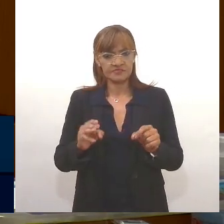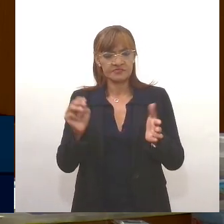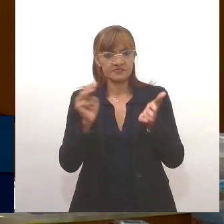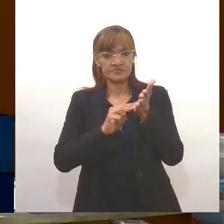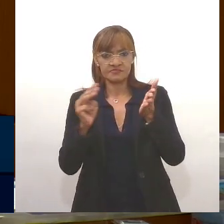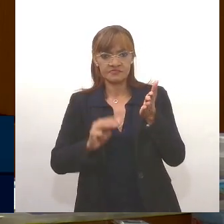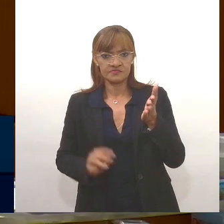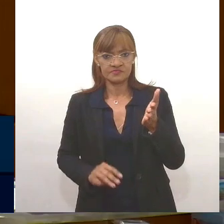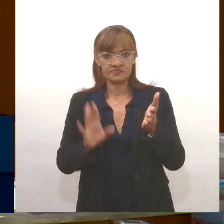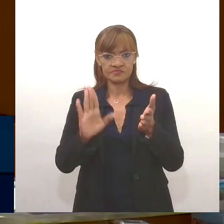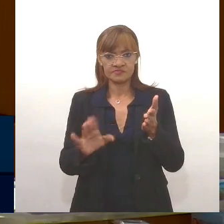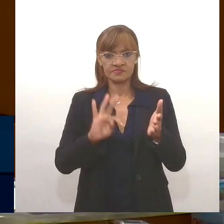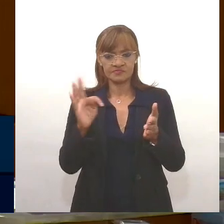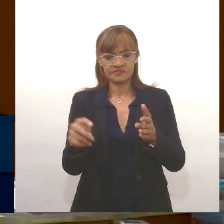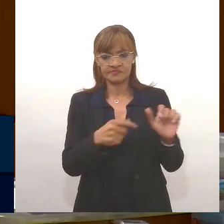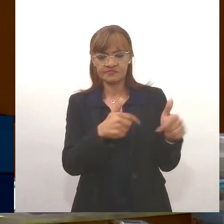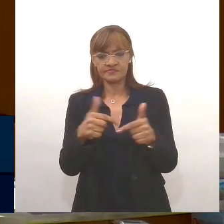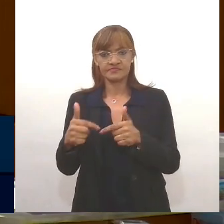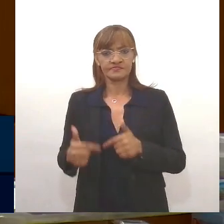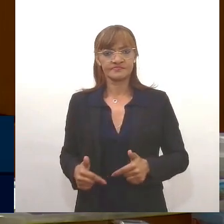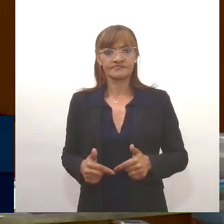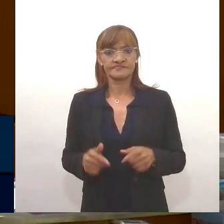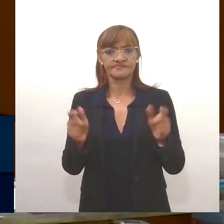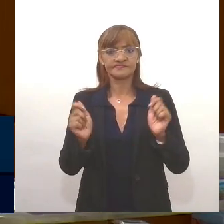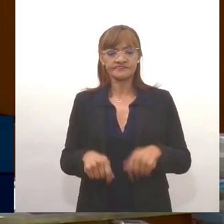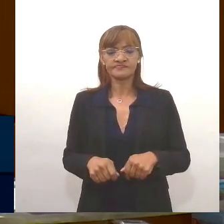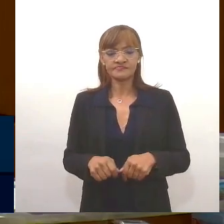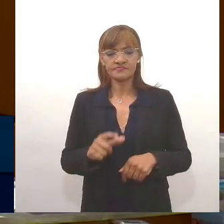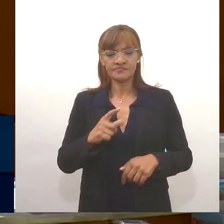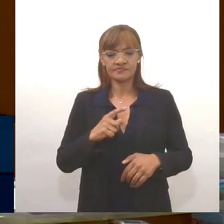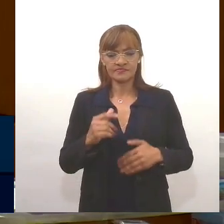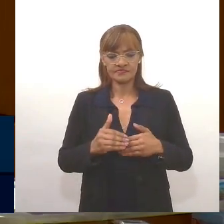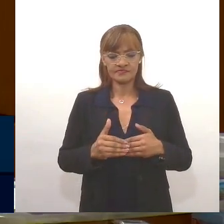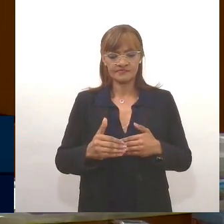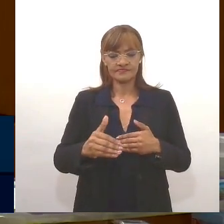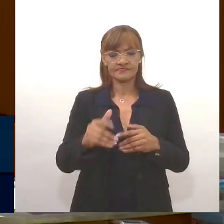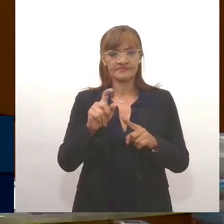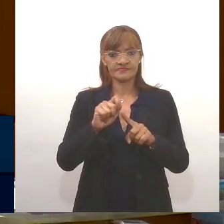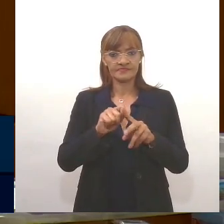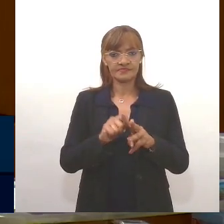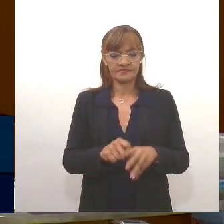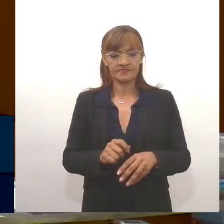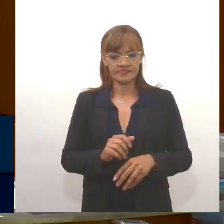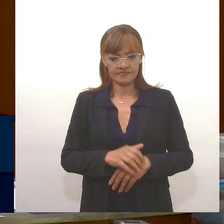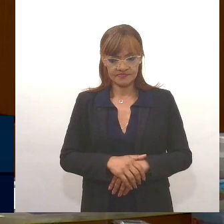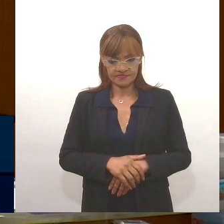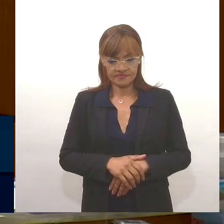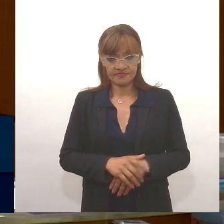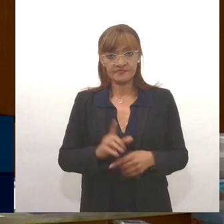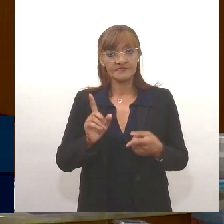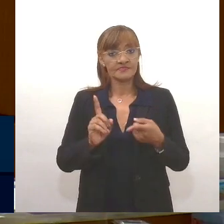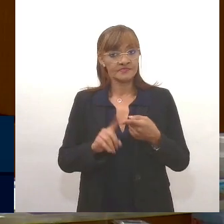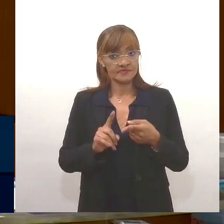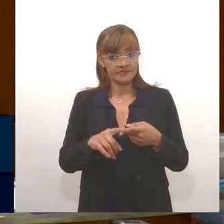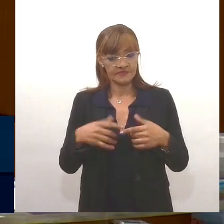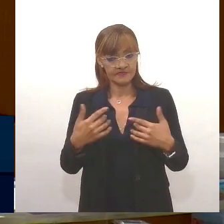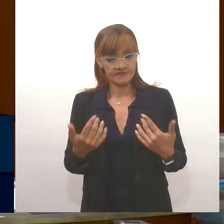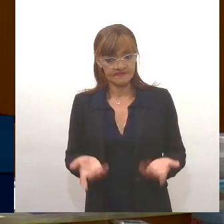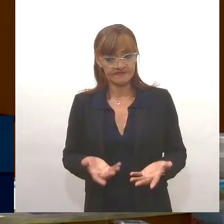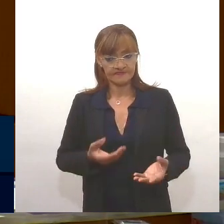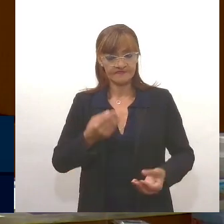serem desenvolvidas nos próximos meses e além de contribuir na formulação de